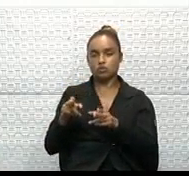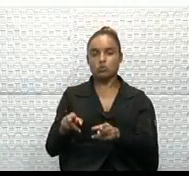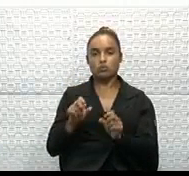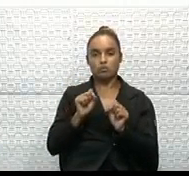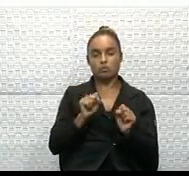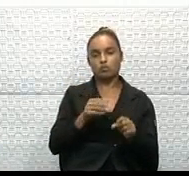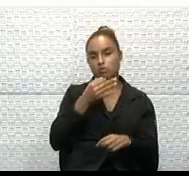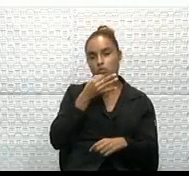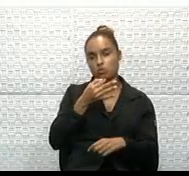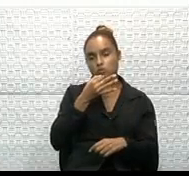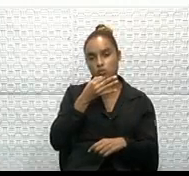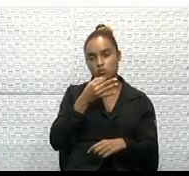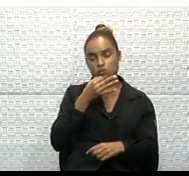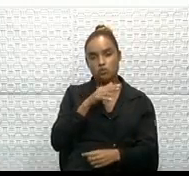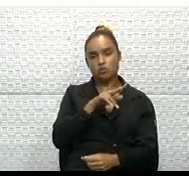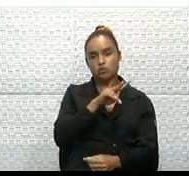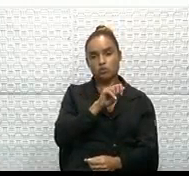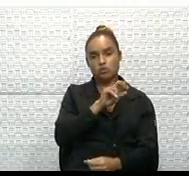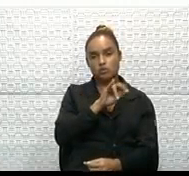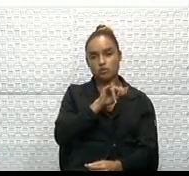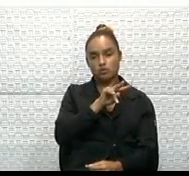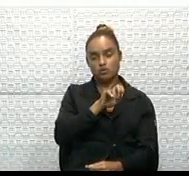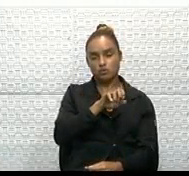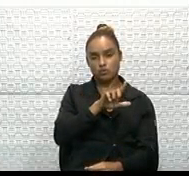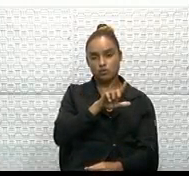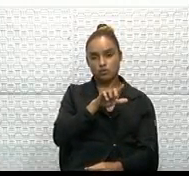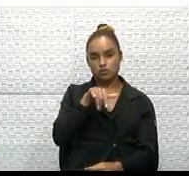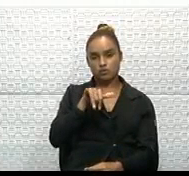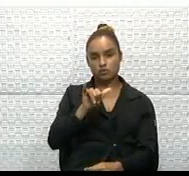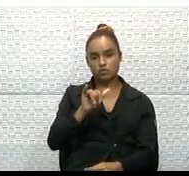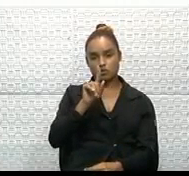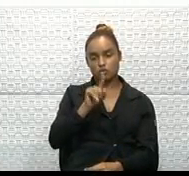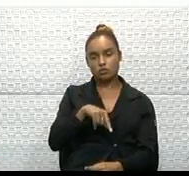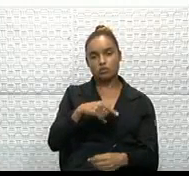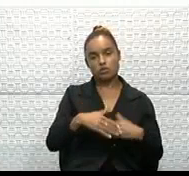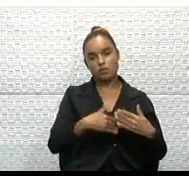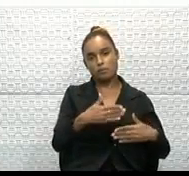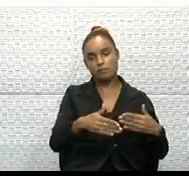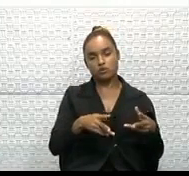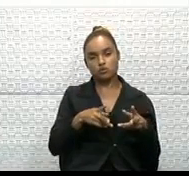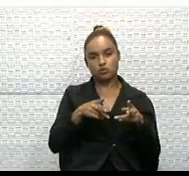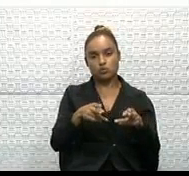considerar a variável y, mas o processo é o mesmo.